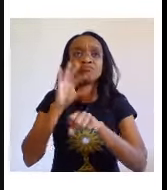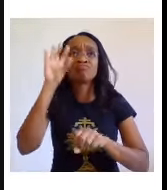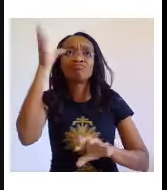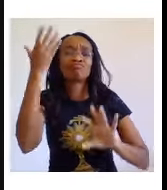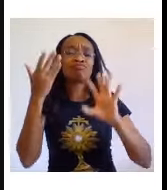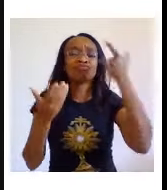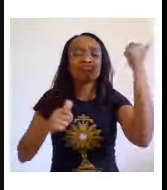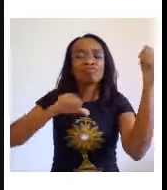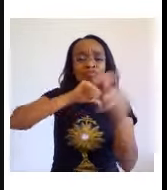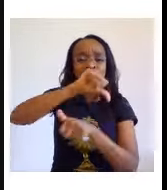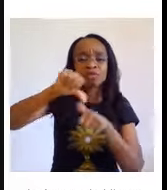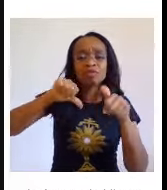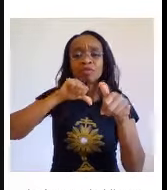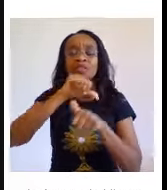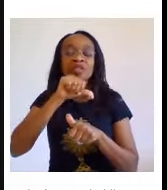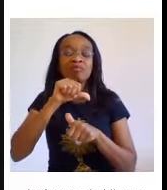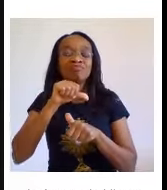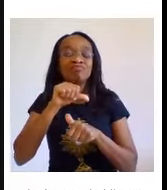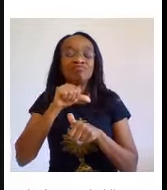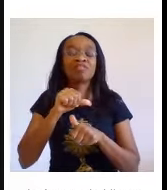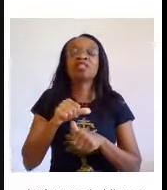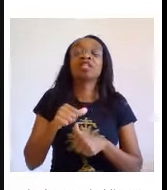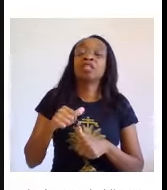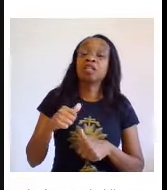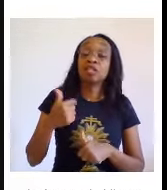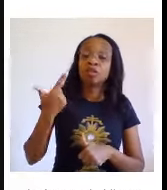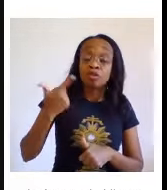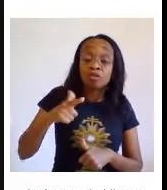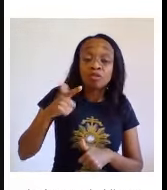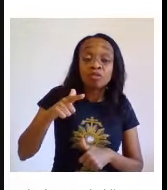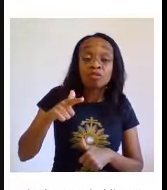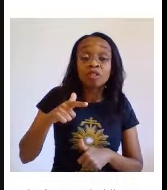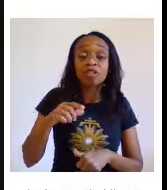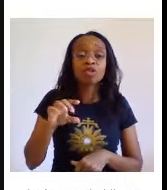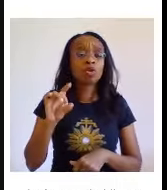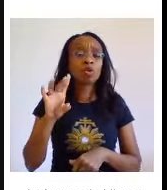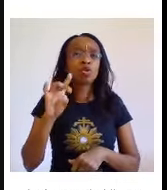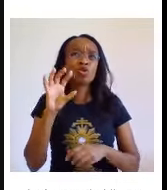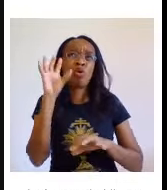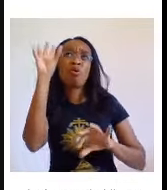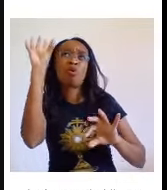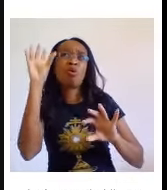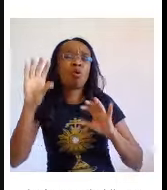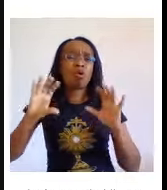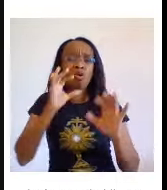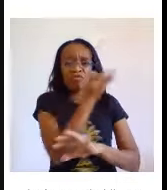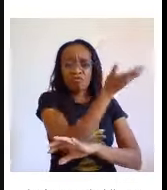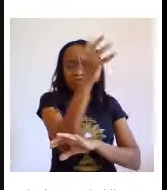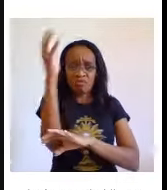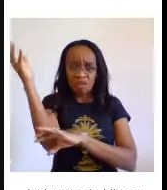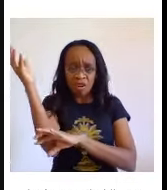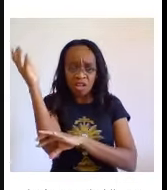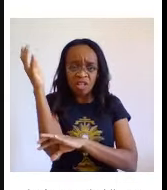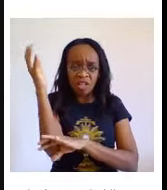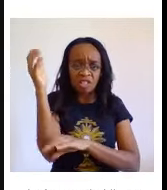climática, né? A crise climática, de novo, ela não é só ambiental, né? Ela